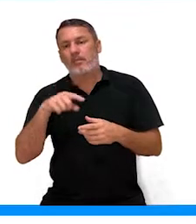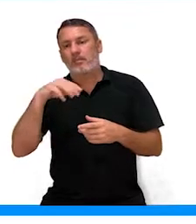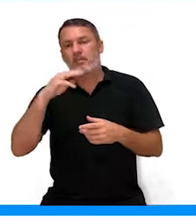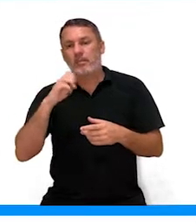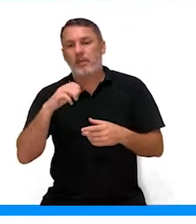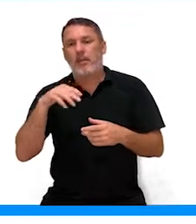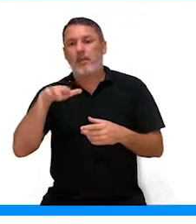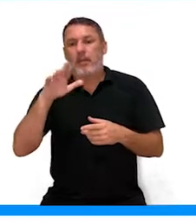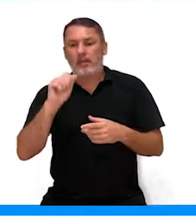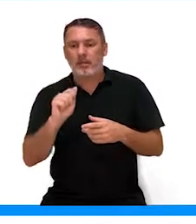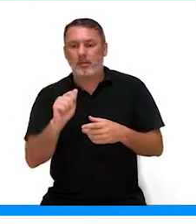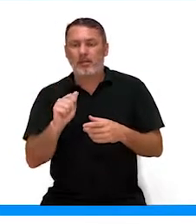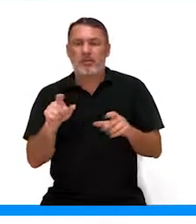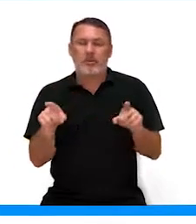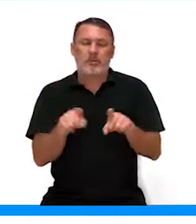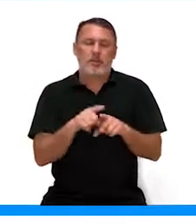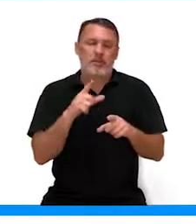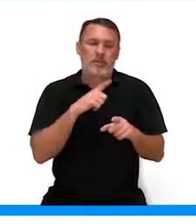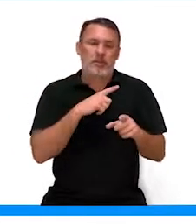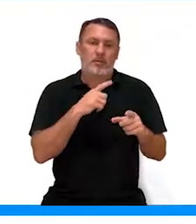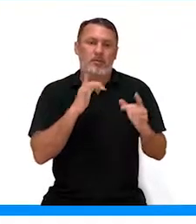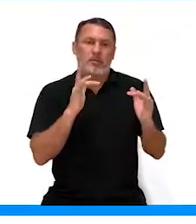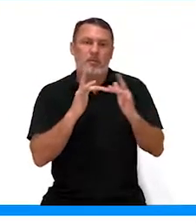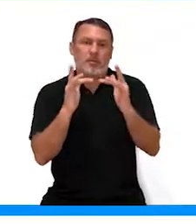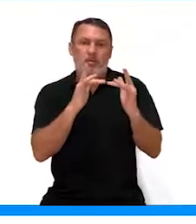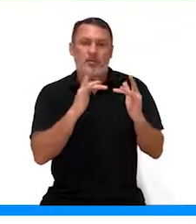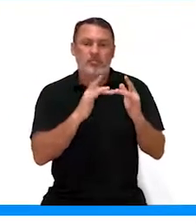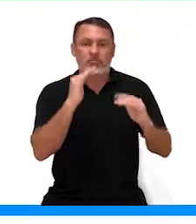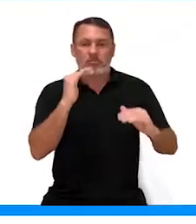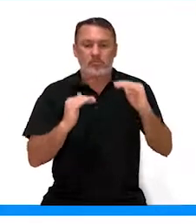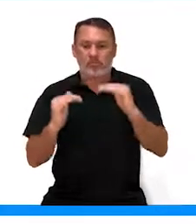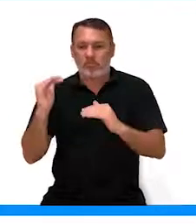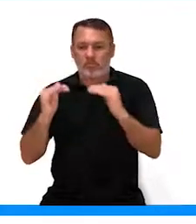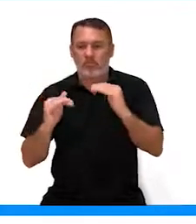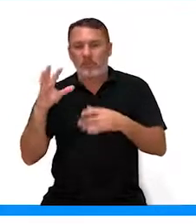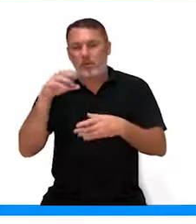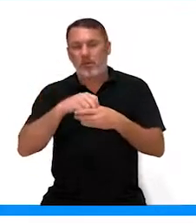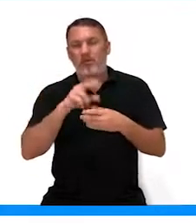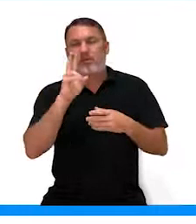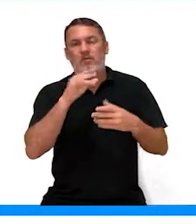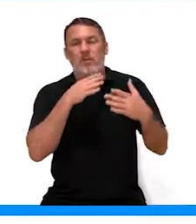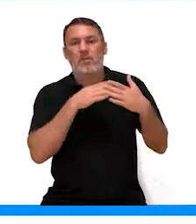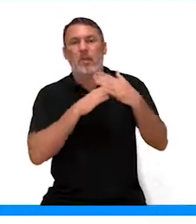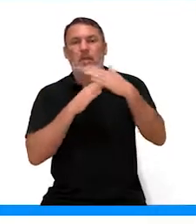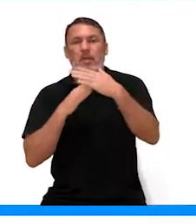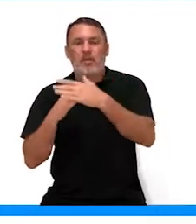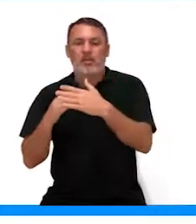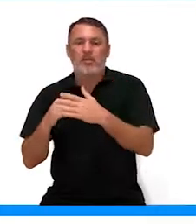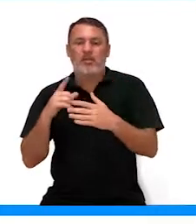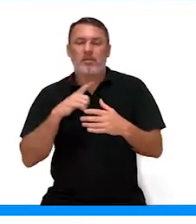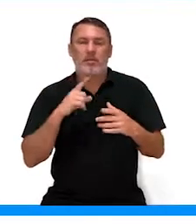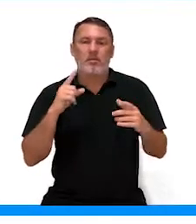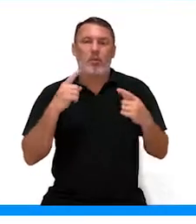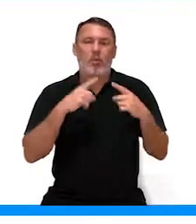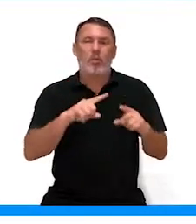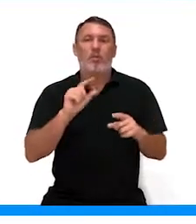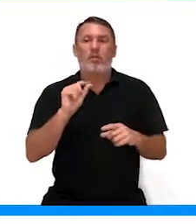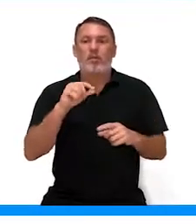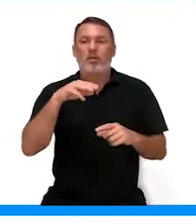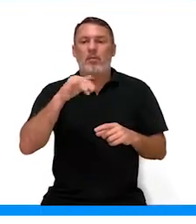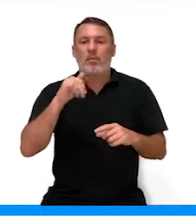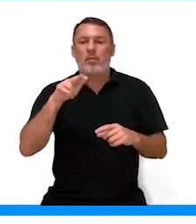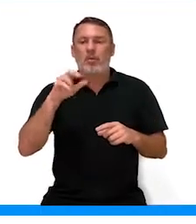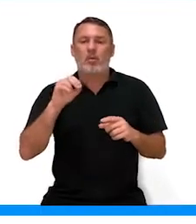no outro. Através dessa membrana, a gente vai ter o intercâmbio de substâncias e vai criar uma